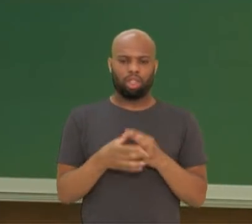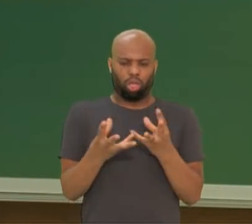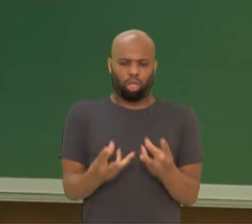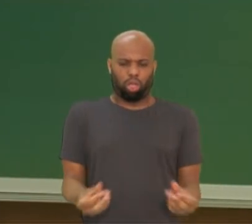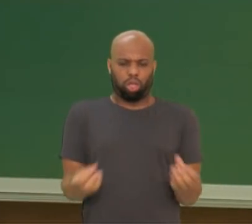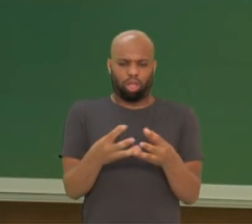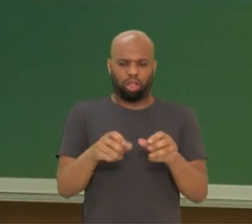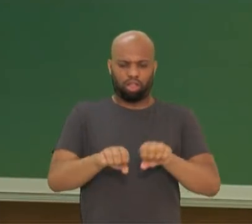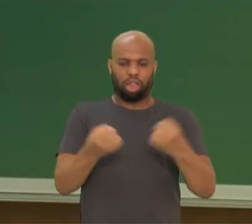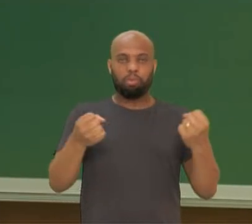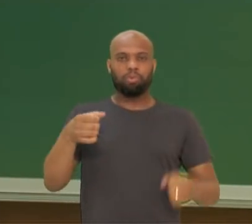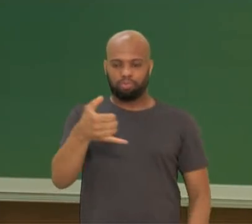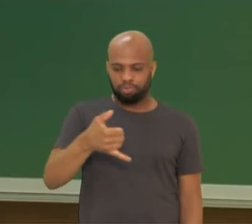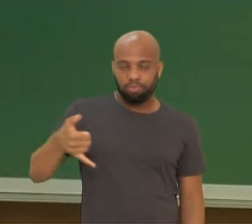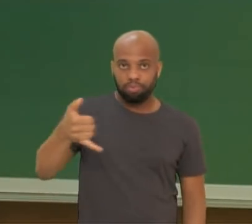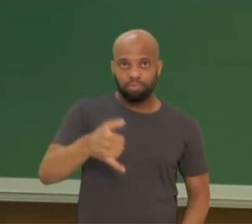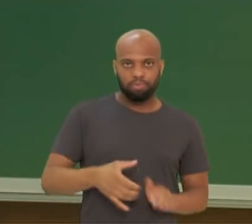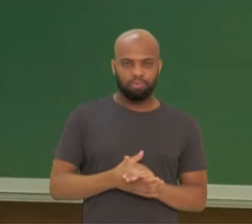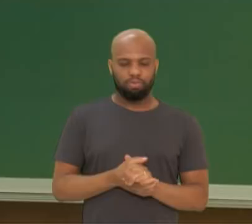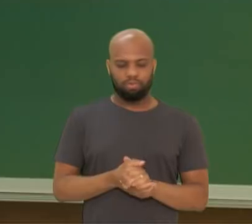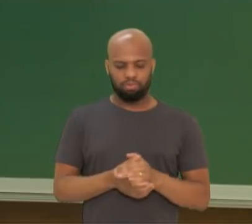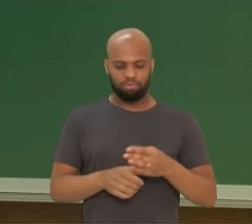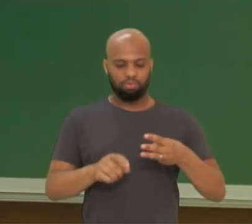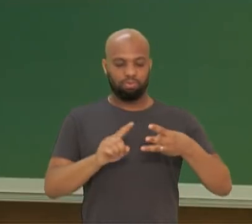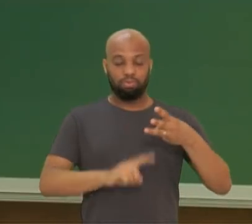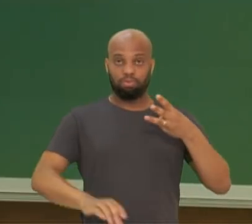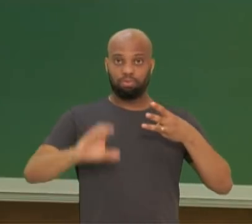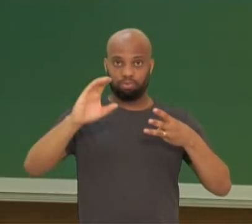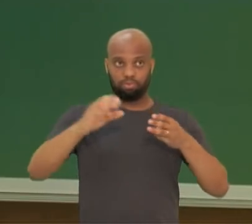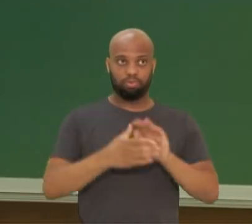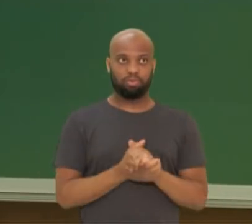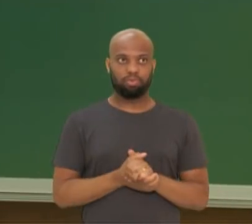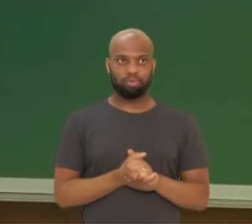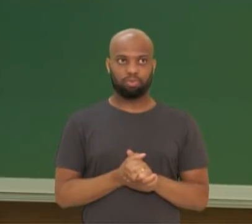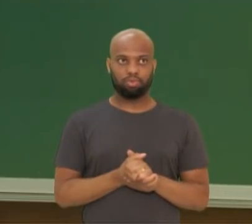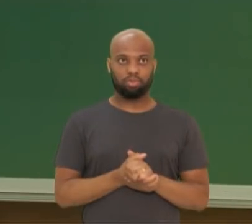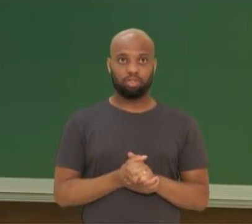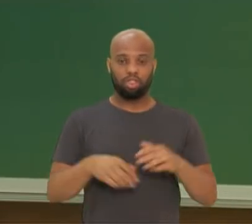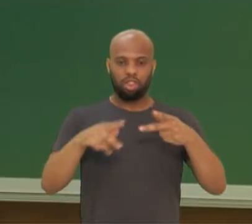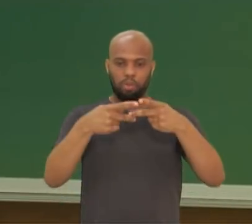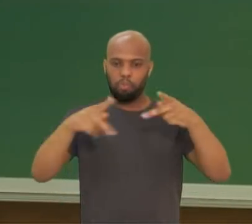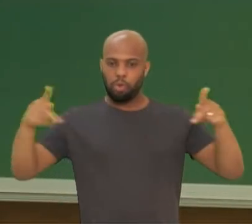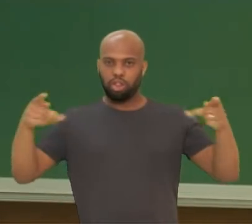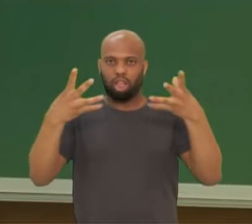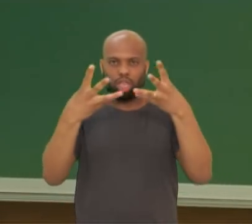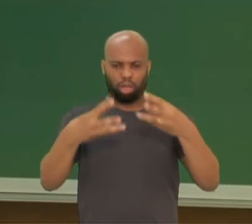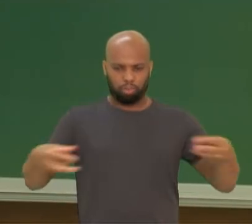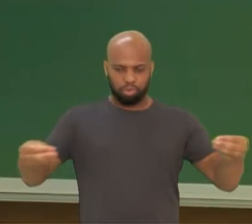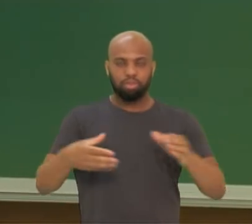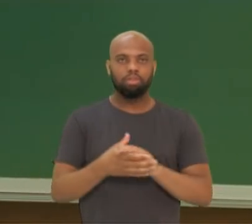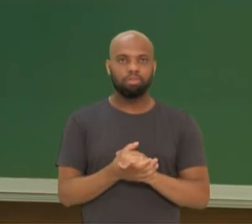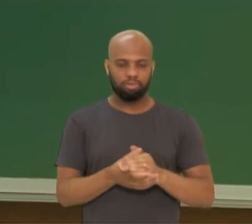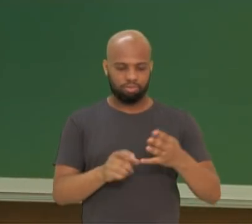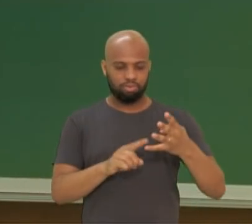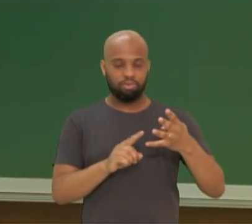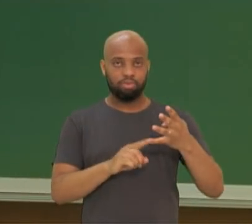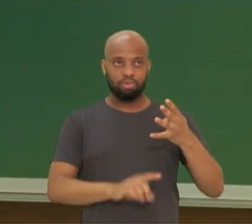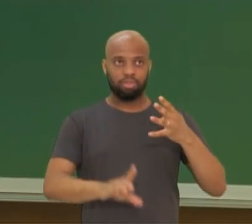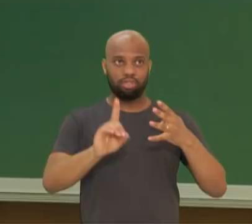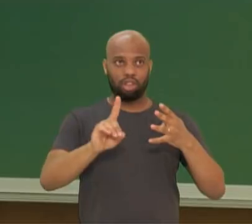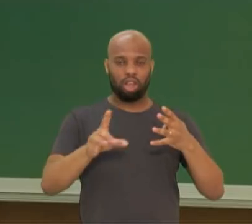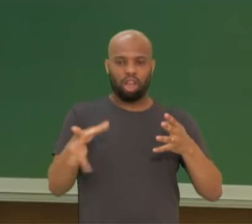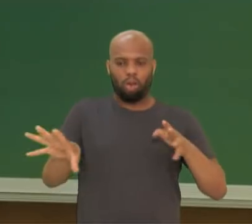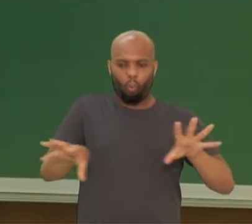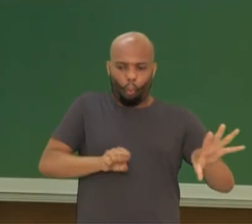digestão de gorduras. A alternativa C, com a digestão de proteínas. Ou a D, com a absorção